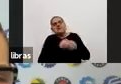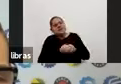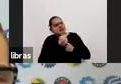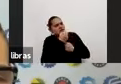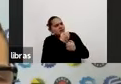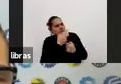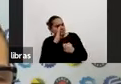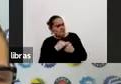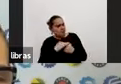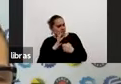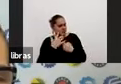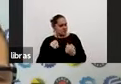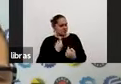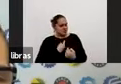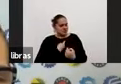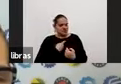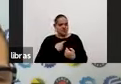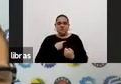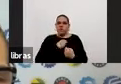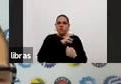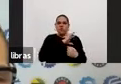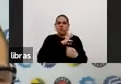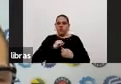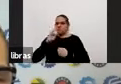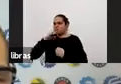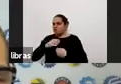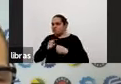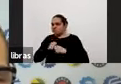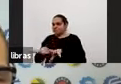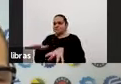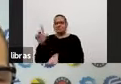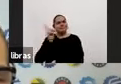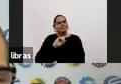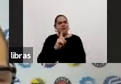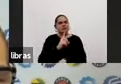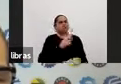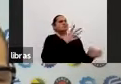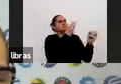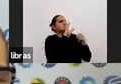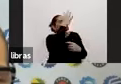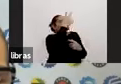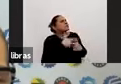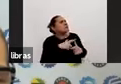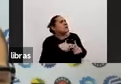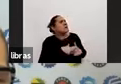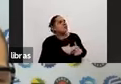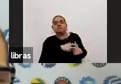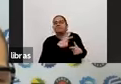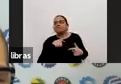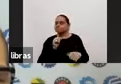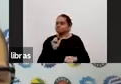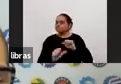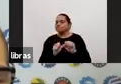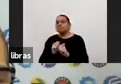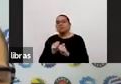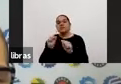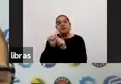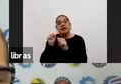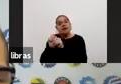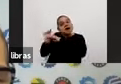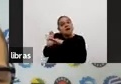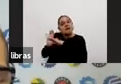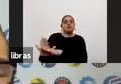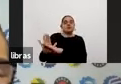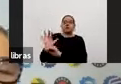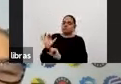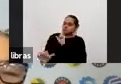maldade. A gente vai viver essa maldade, mas a gente vai pagar com bondade, fazendo sempre o melhor, tirando o melhor de